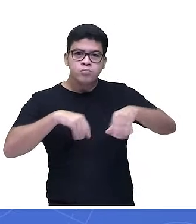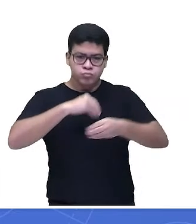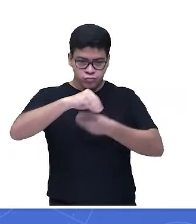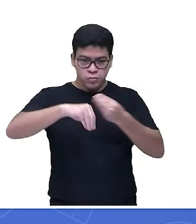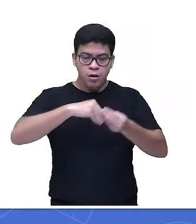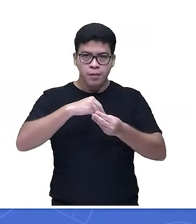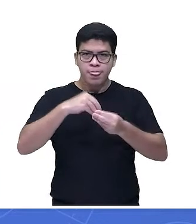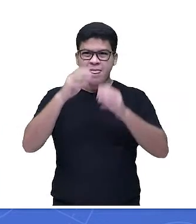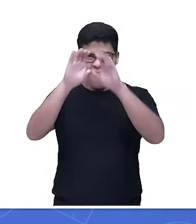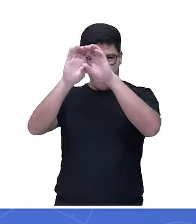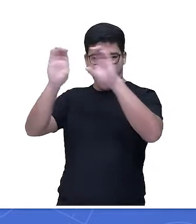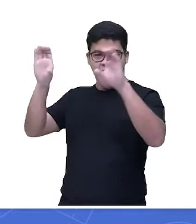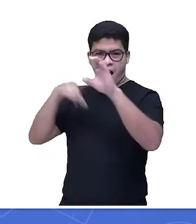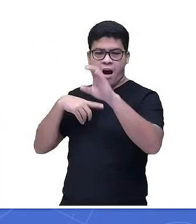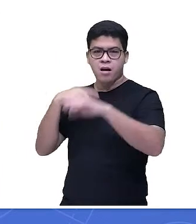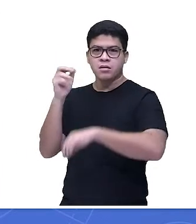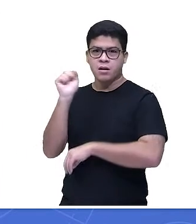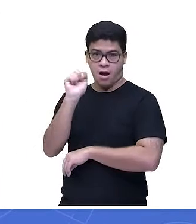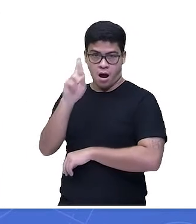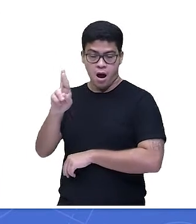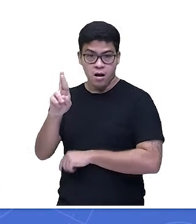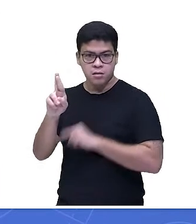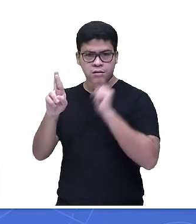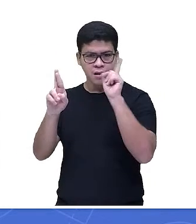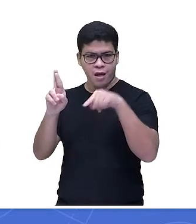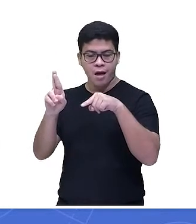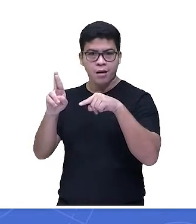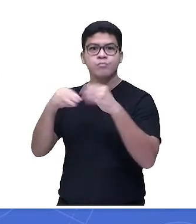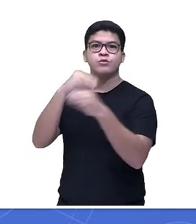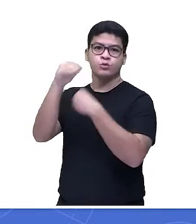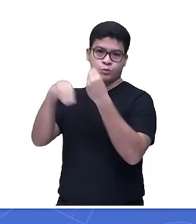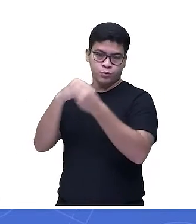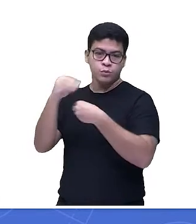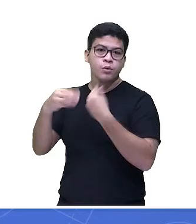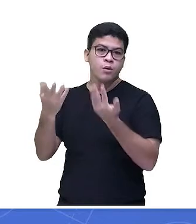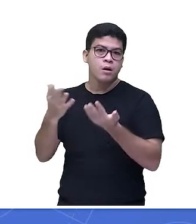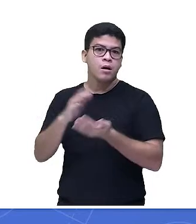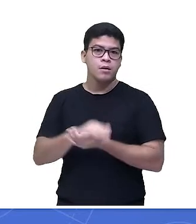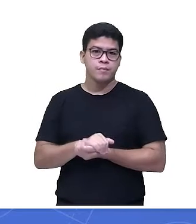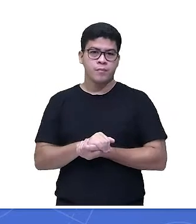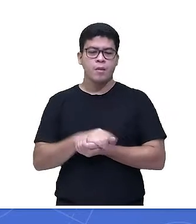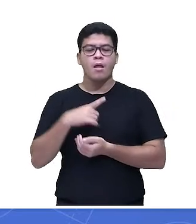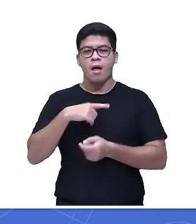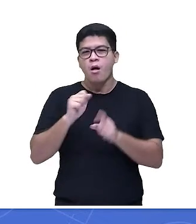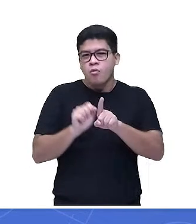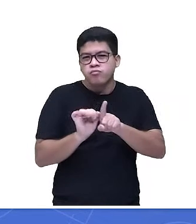atmosférico, uma mistura. O atmosférico ele é constituído de alguns gases,